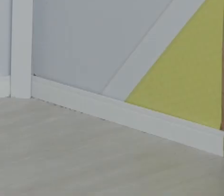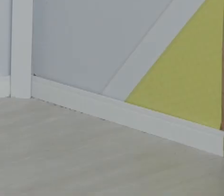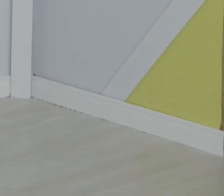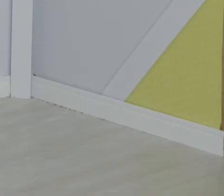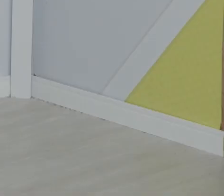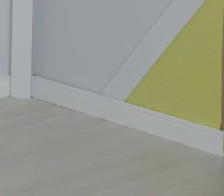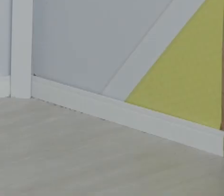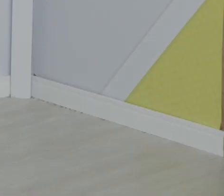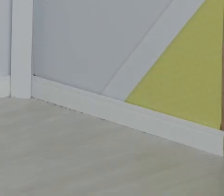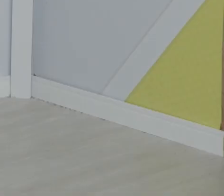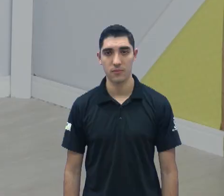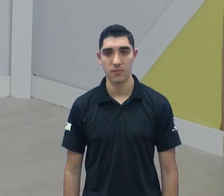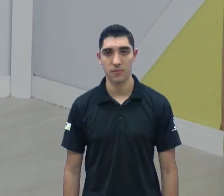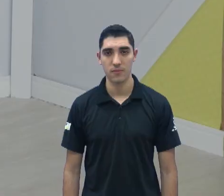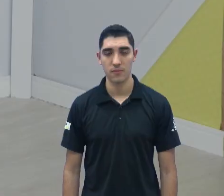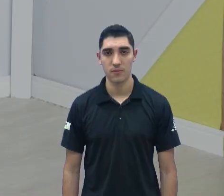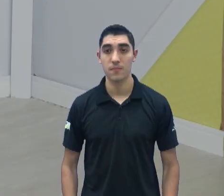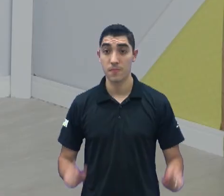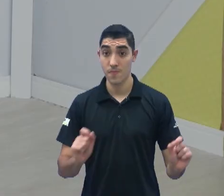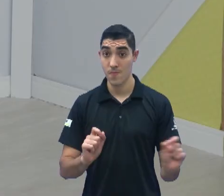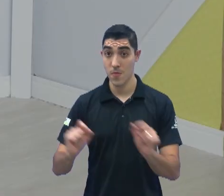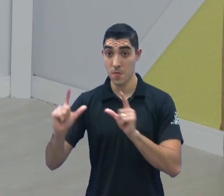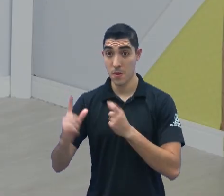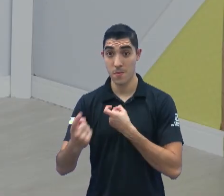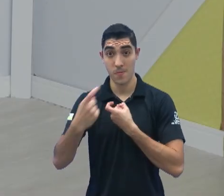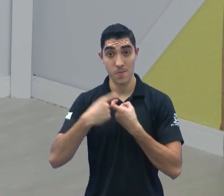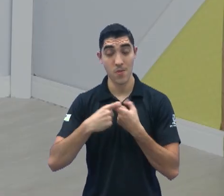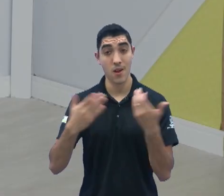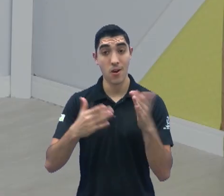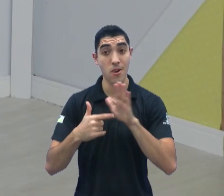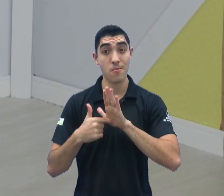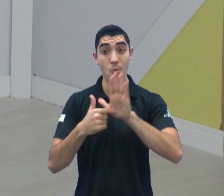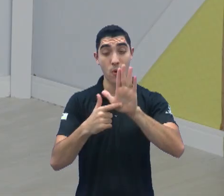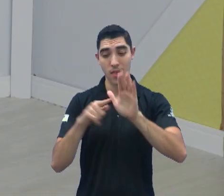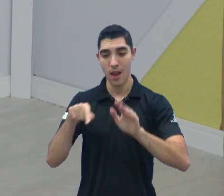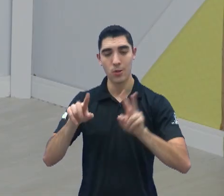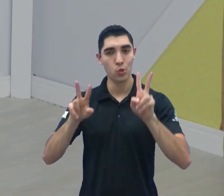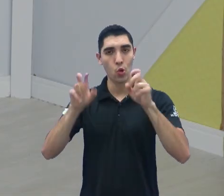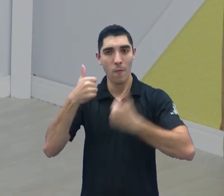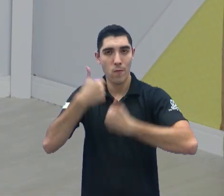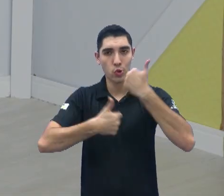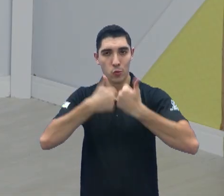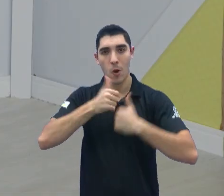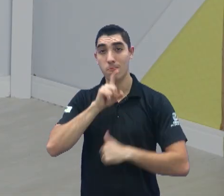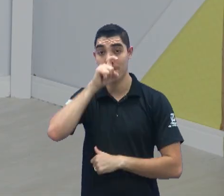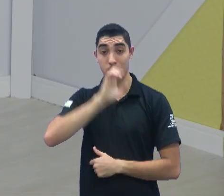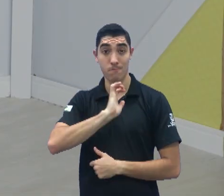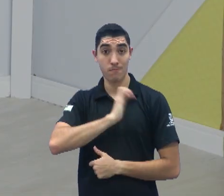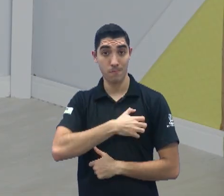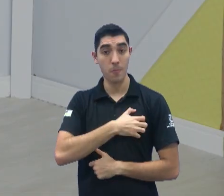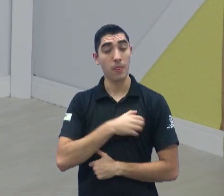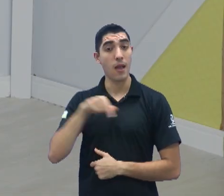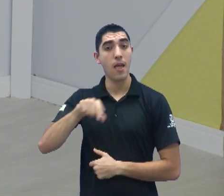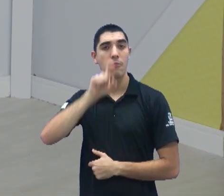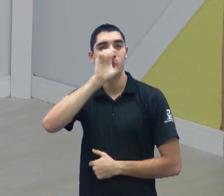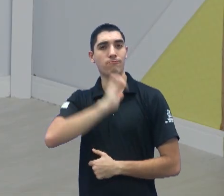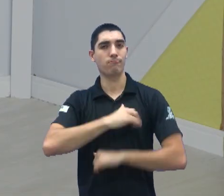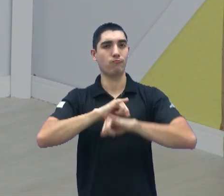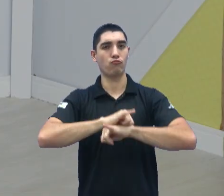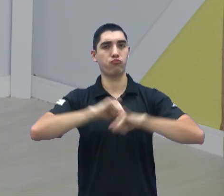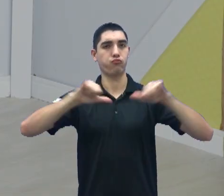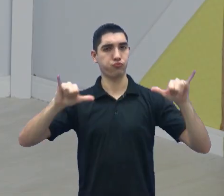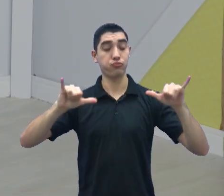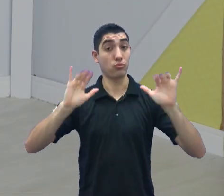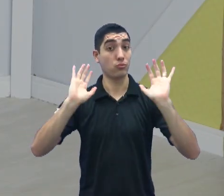Muito bem, estamos de volta com Hora do Esporte para falar da nossa Águia do Vale, porque a TV Águia soltou uma entrevista, um entrevistão